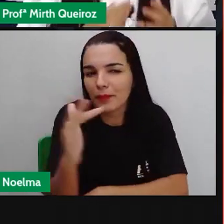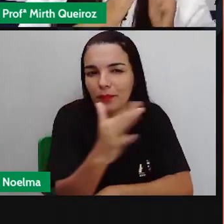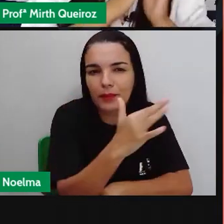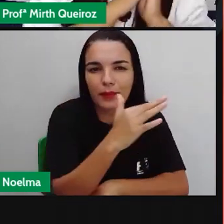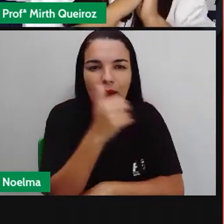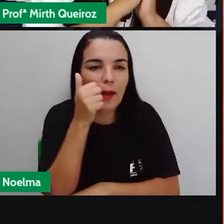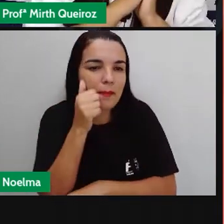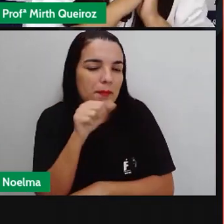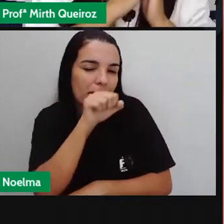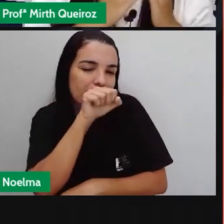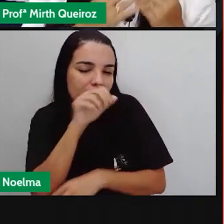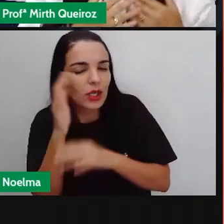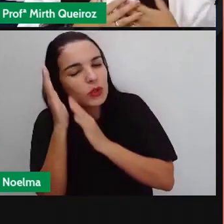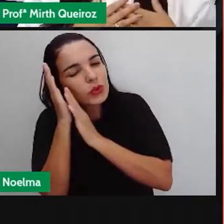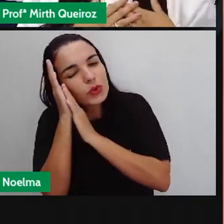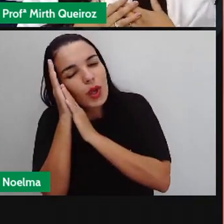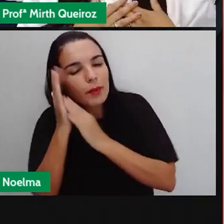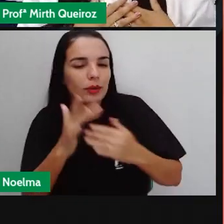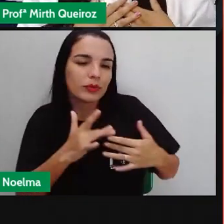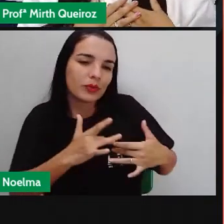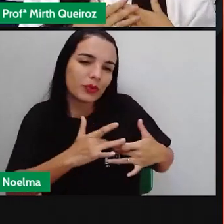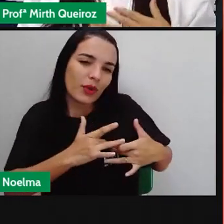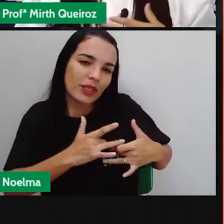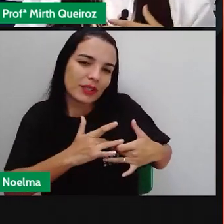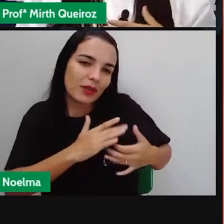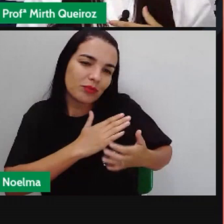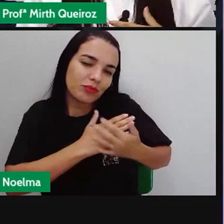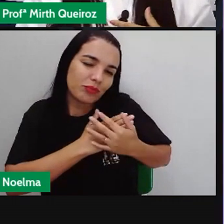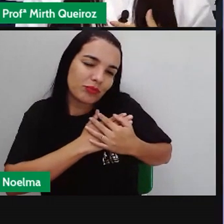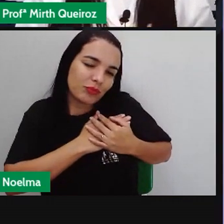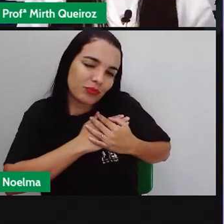Mamãezinha quando dorme, põe a mão no coração.